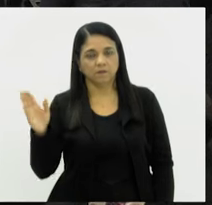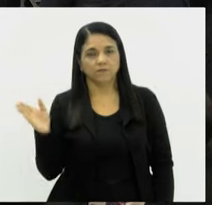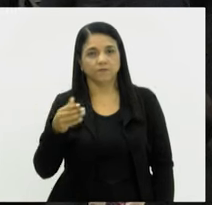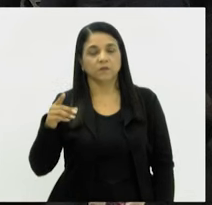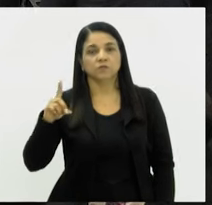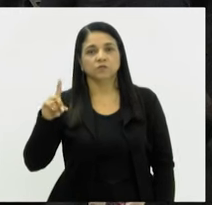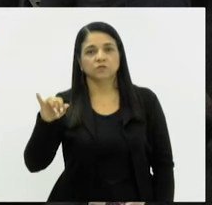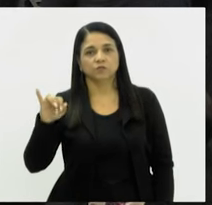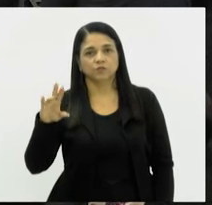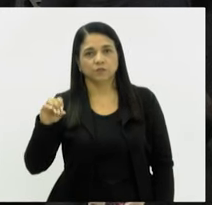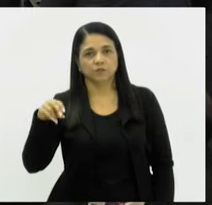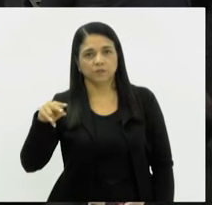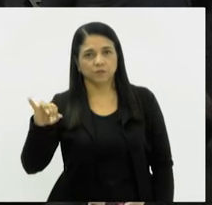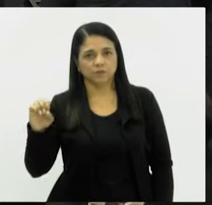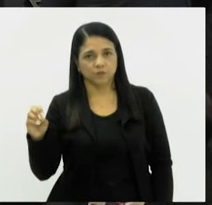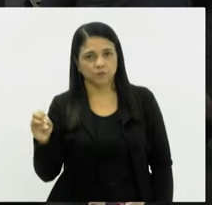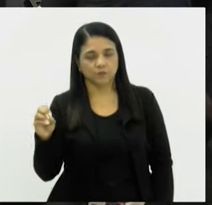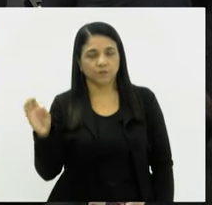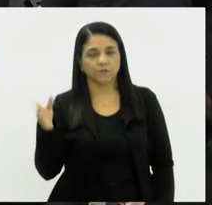Dionísio Lins,